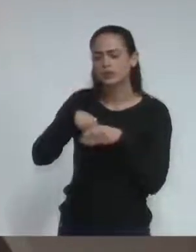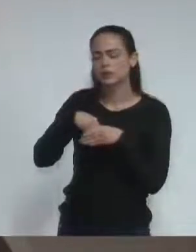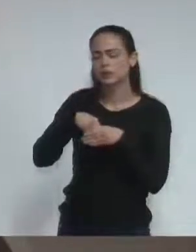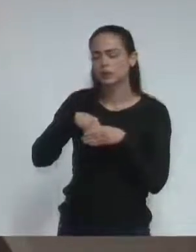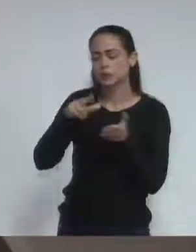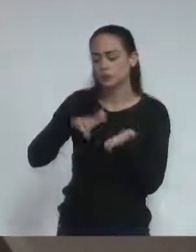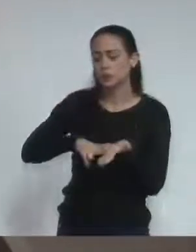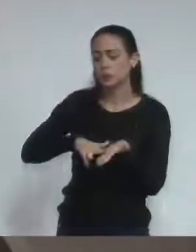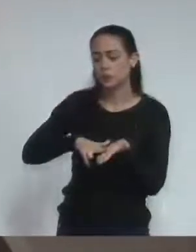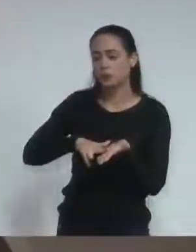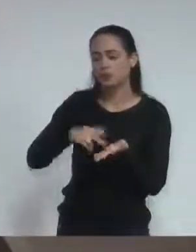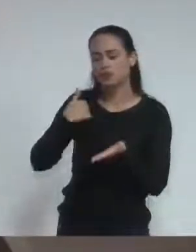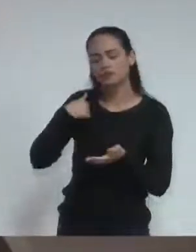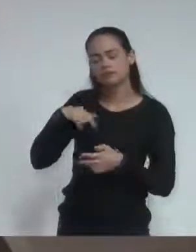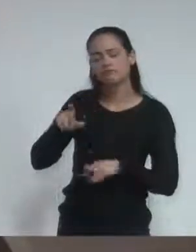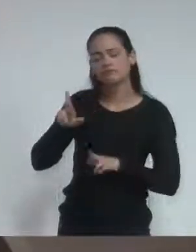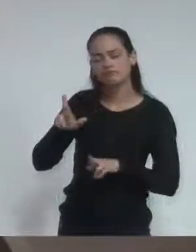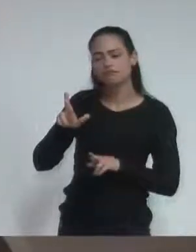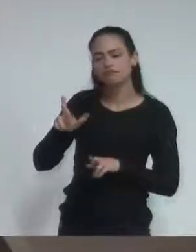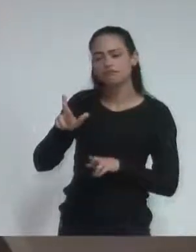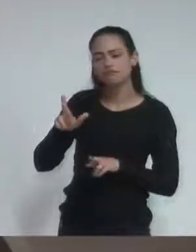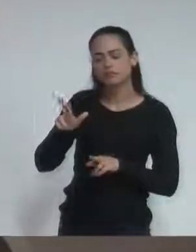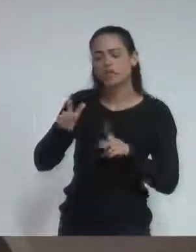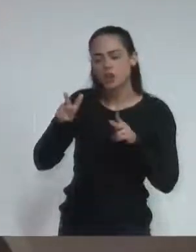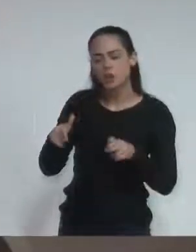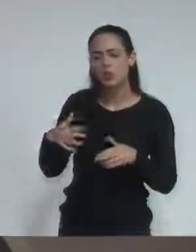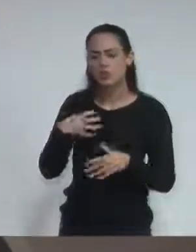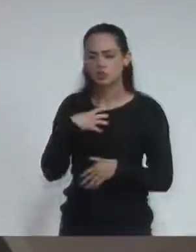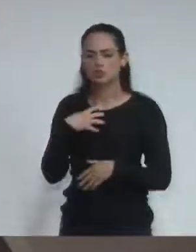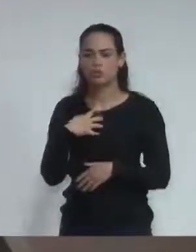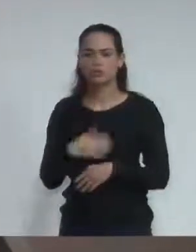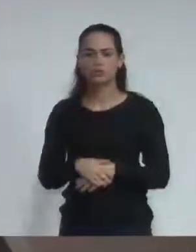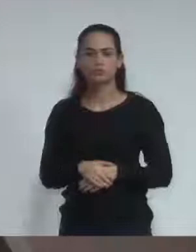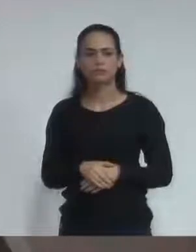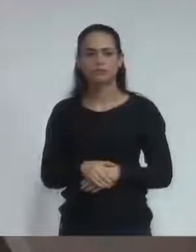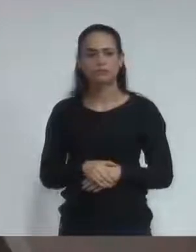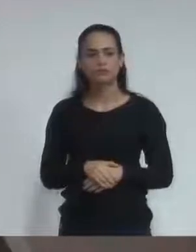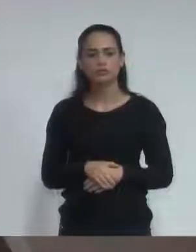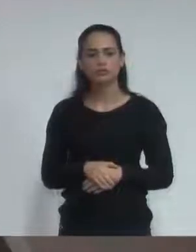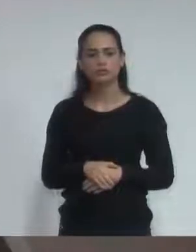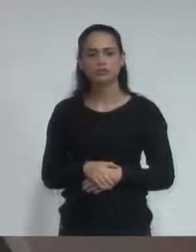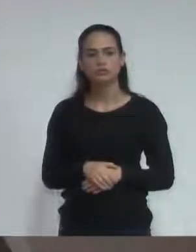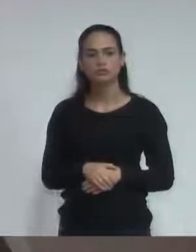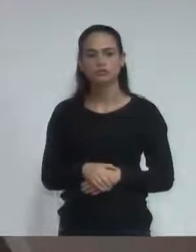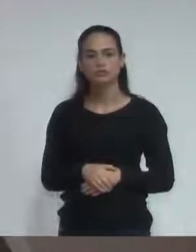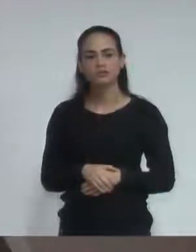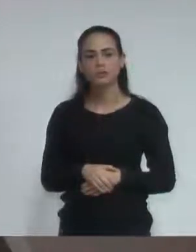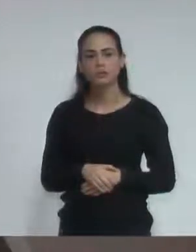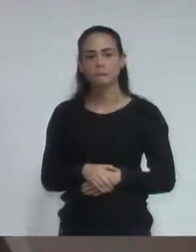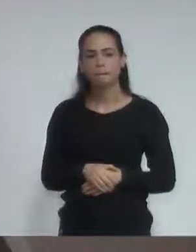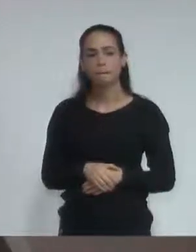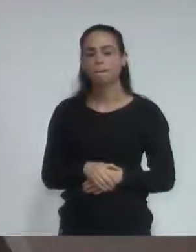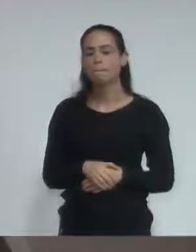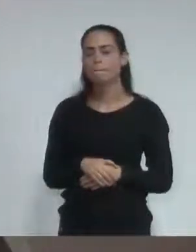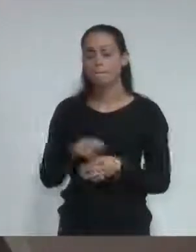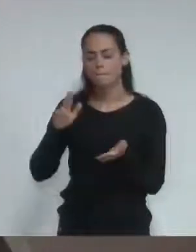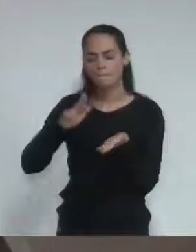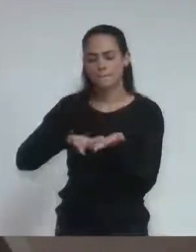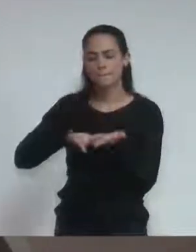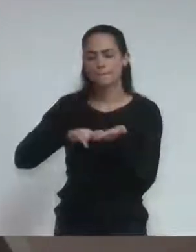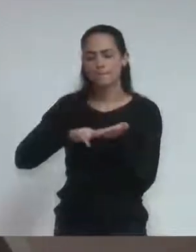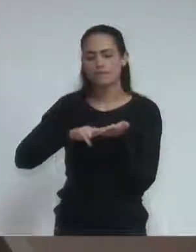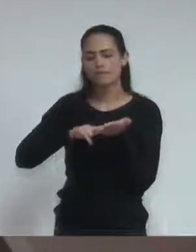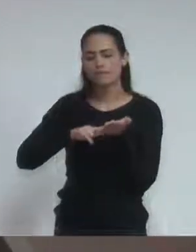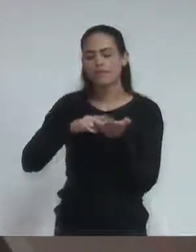de resultados econômicos, sair de um prejuízo de mais de 2 bilhões para um superávit de mais de